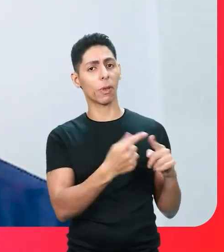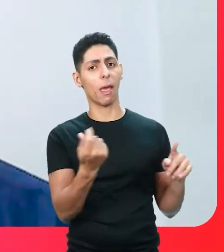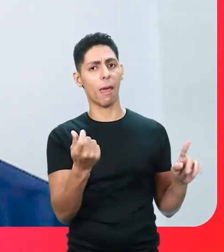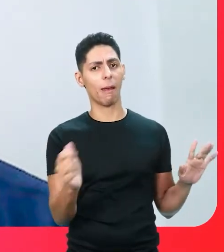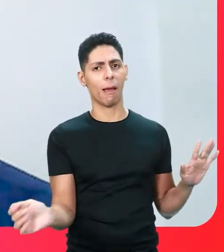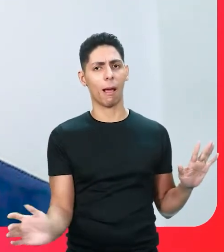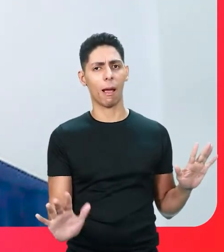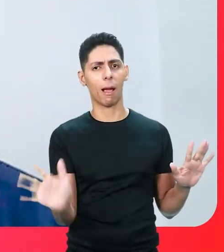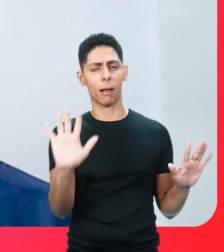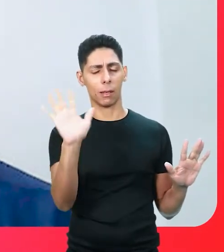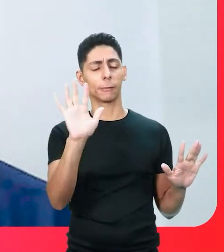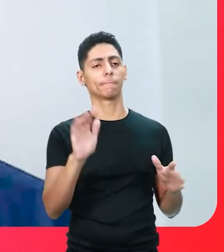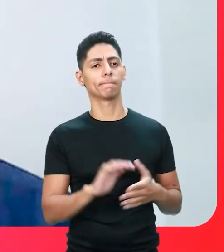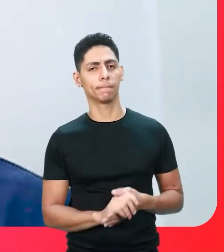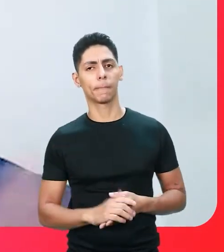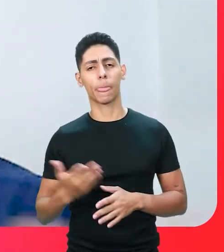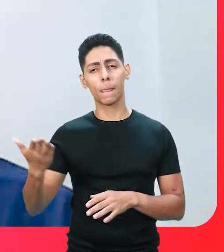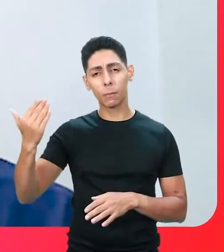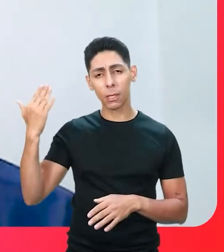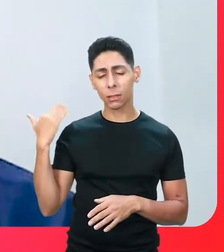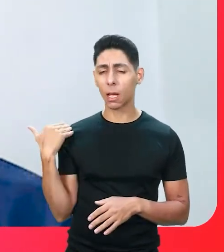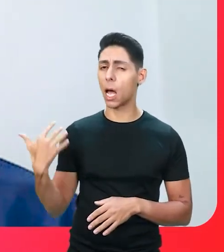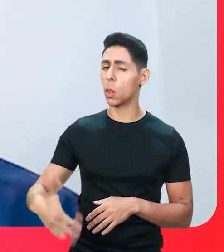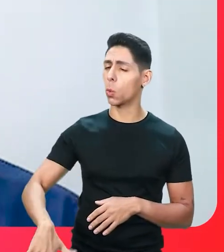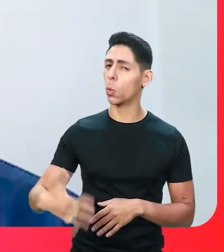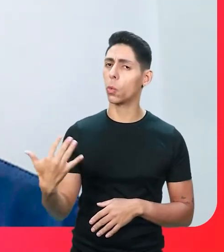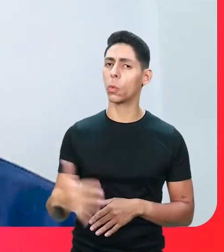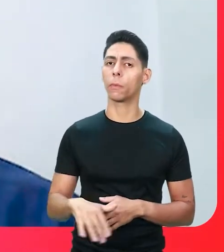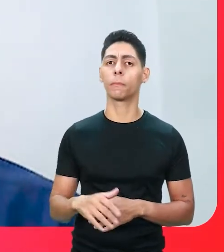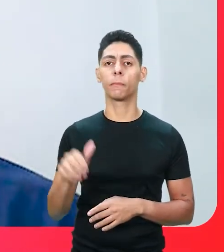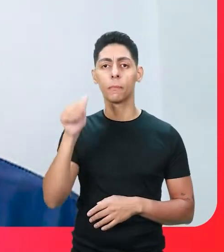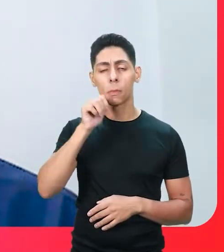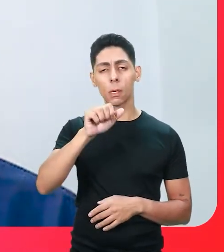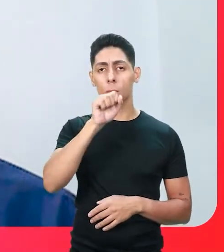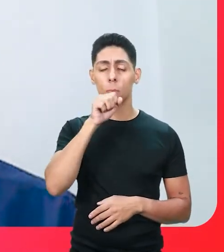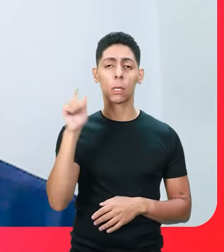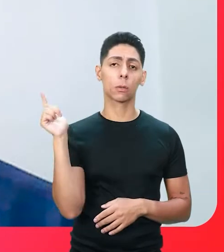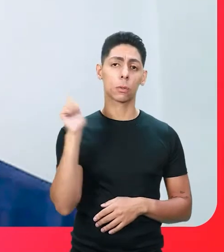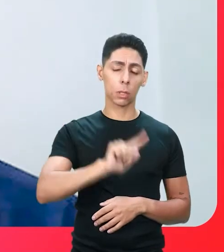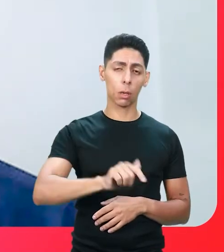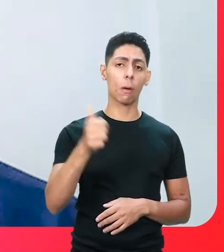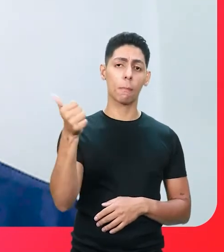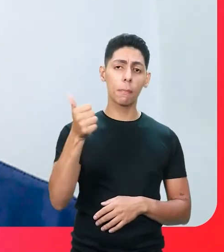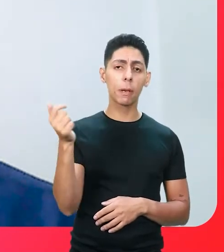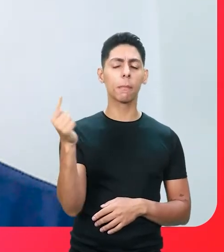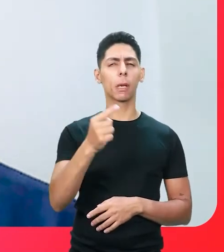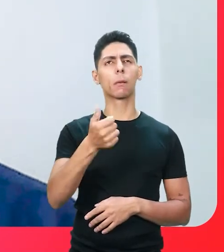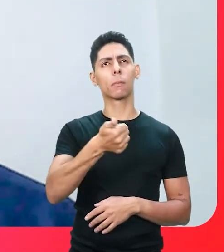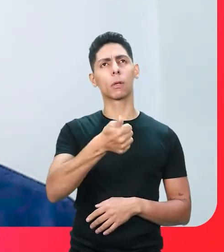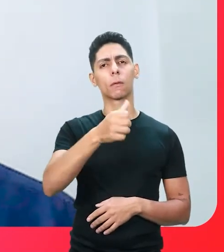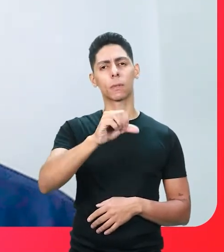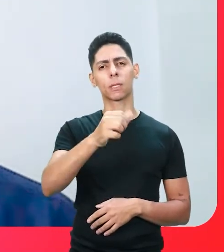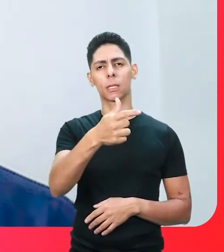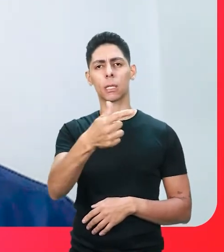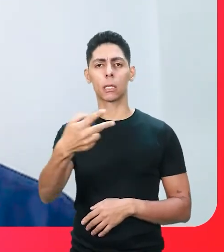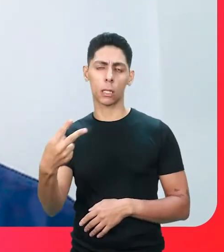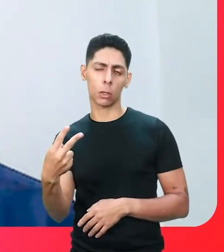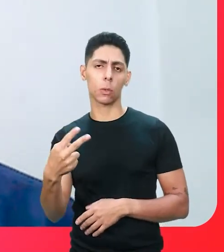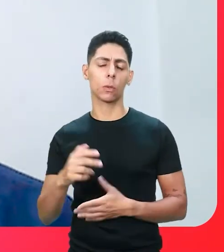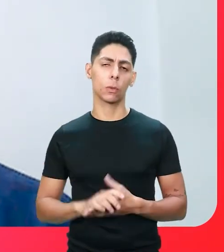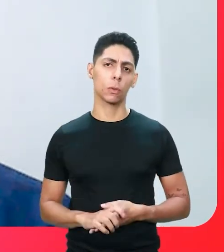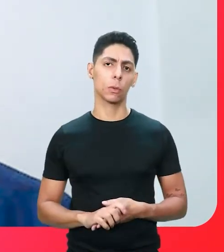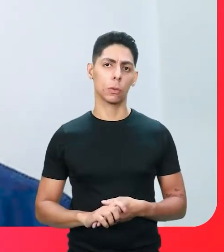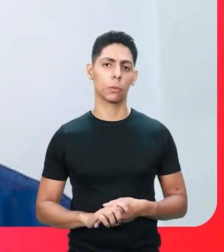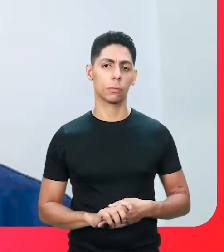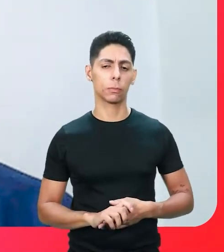naquela época, mais caro ainda, né? A minha mãe conseguiu o primeiro óculos de leitura e telelupa que eu usei foi em 1972. Isso